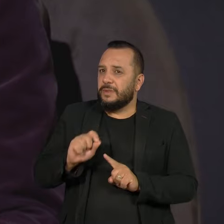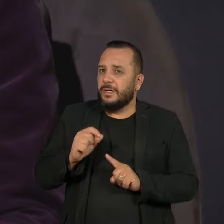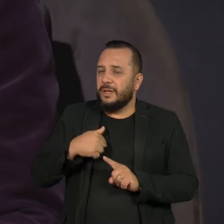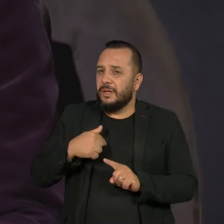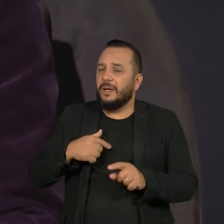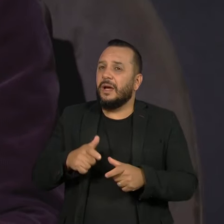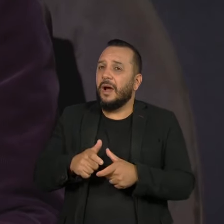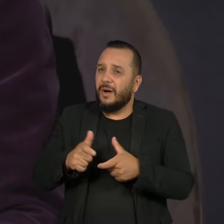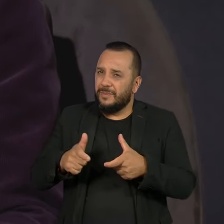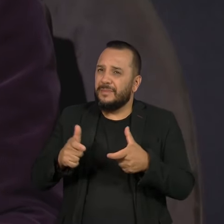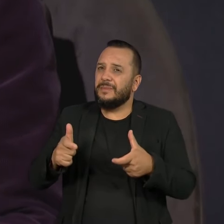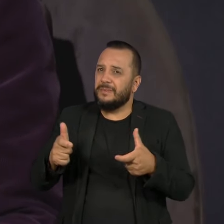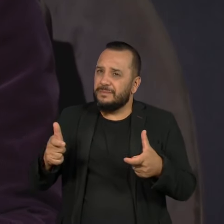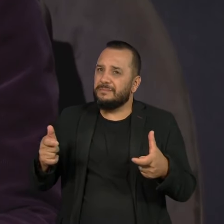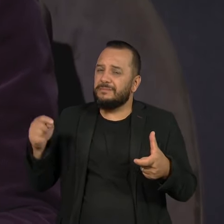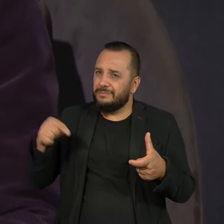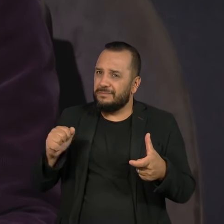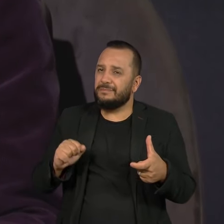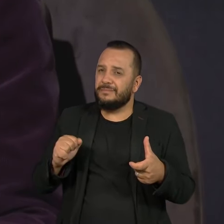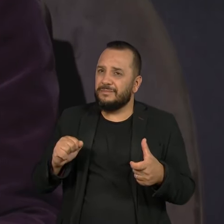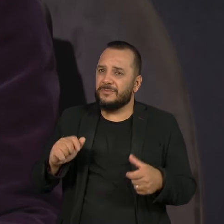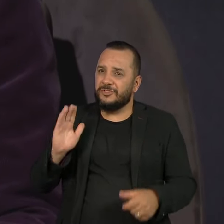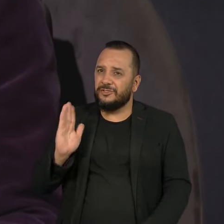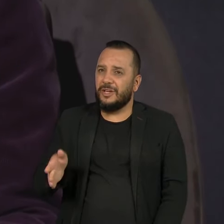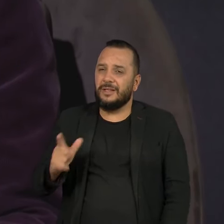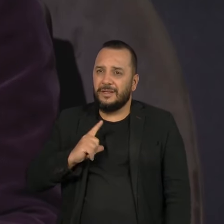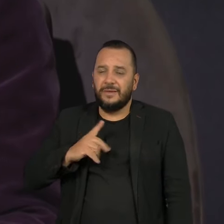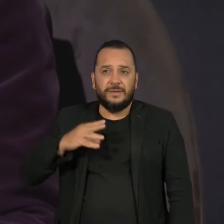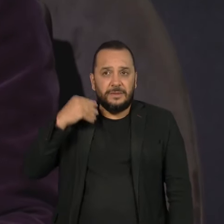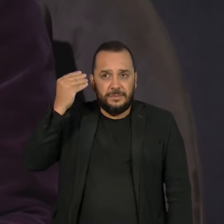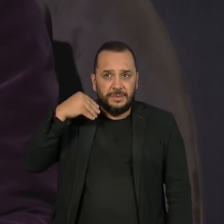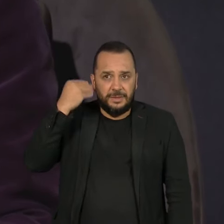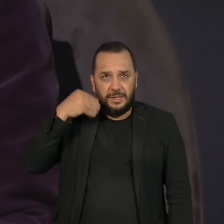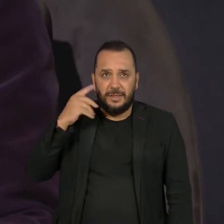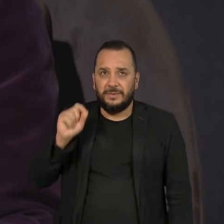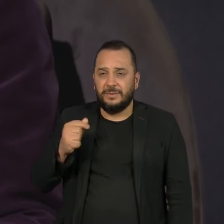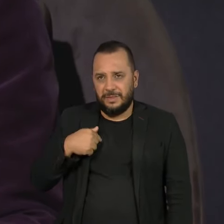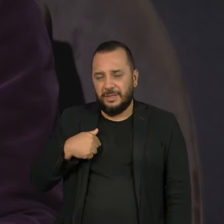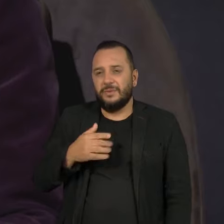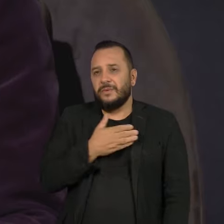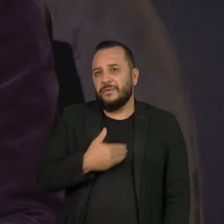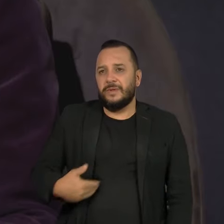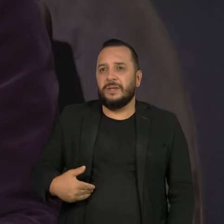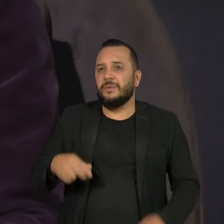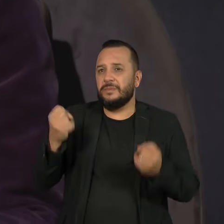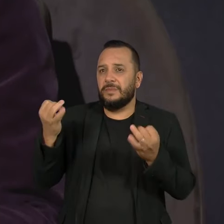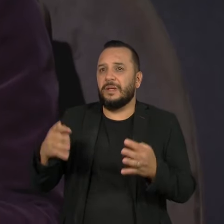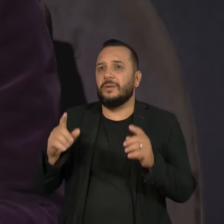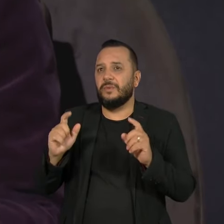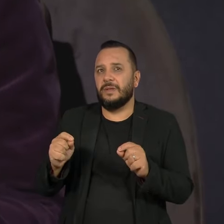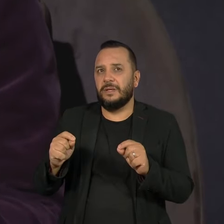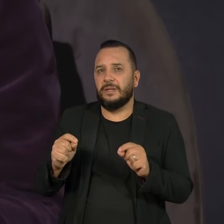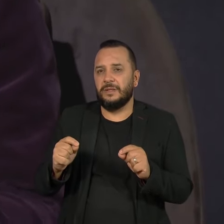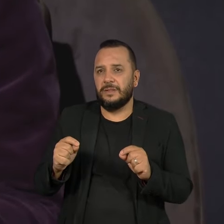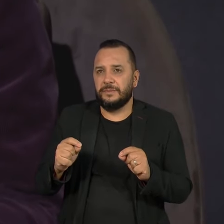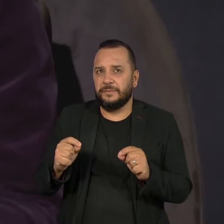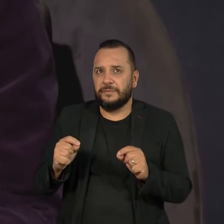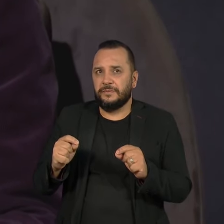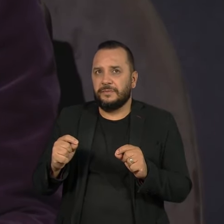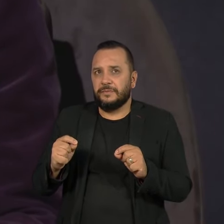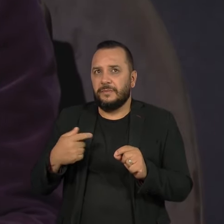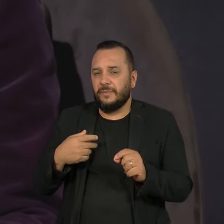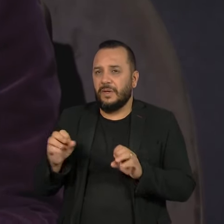esse número. Nós já tivemos experiências governamentais dizendo que o